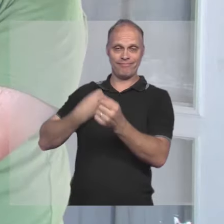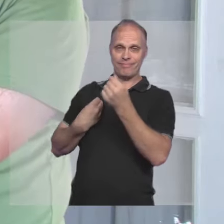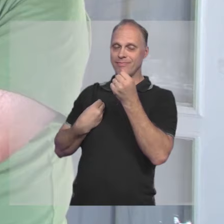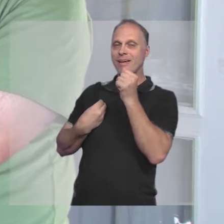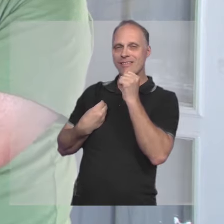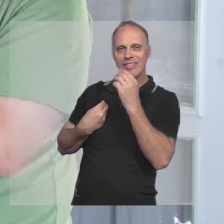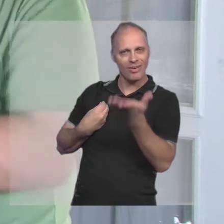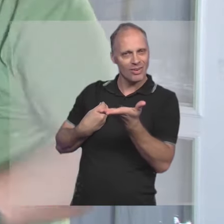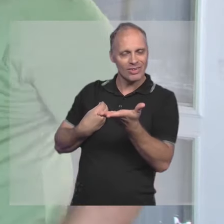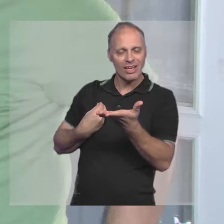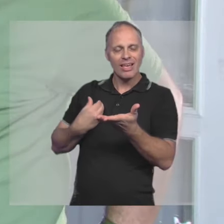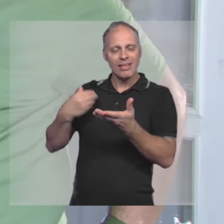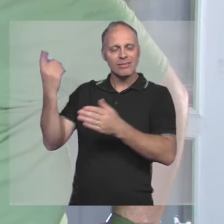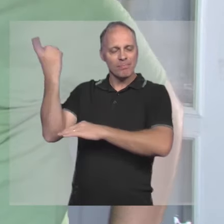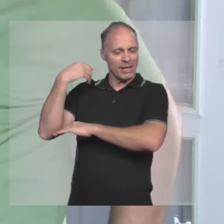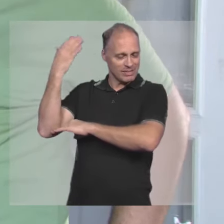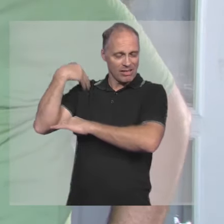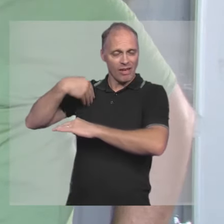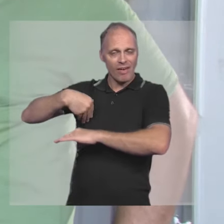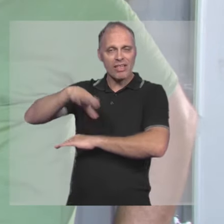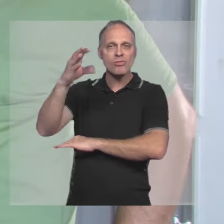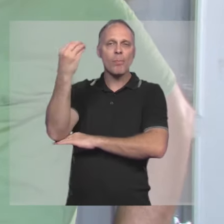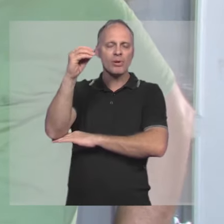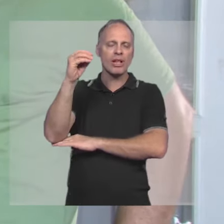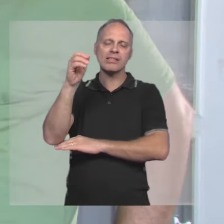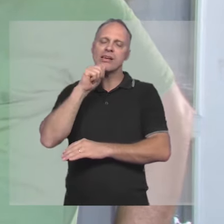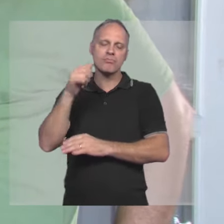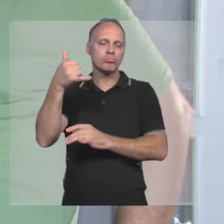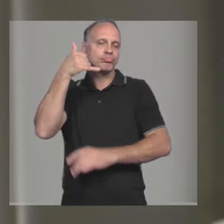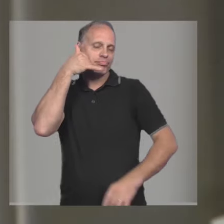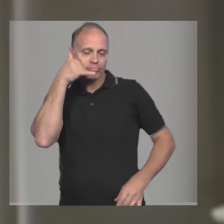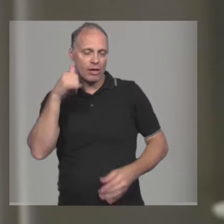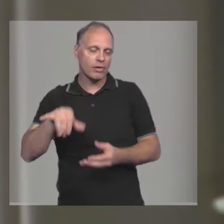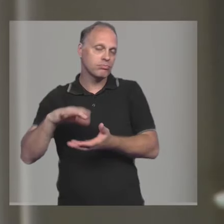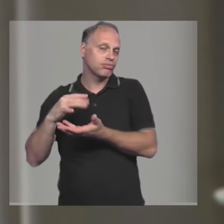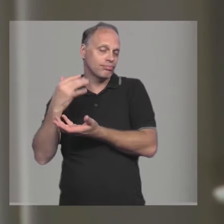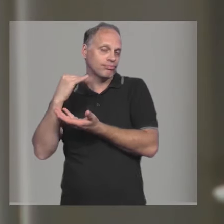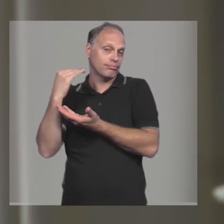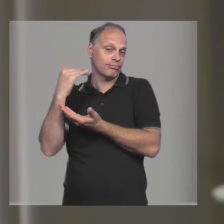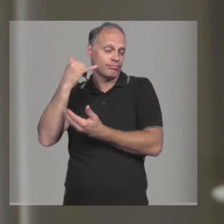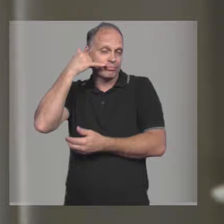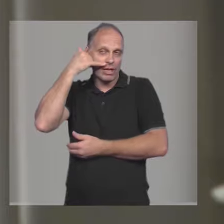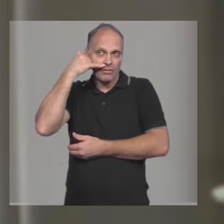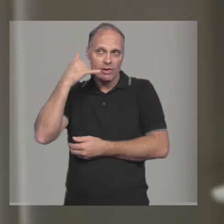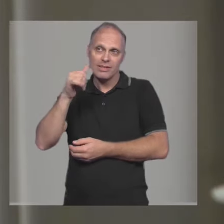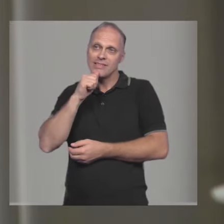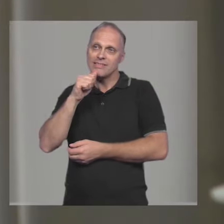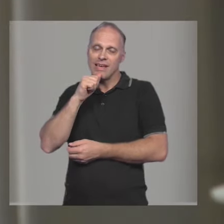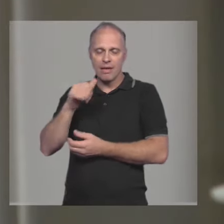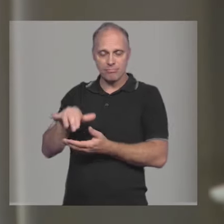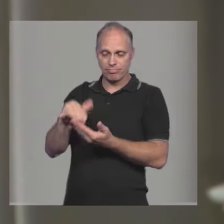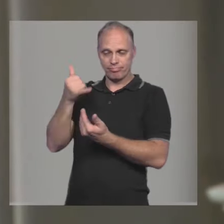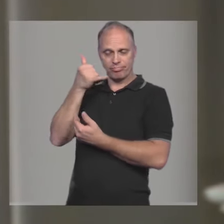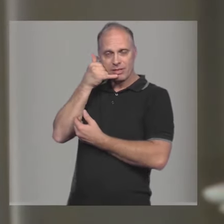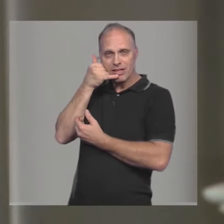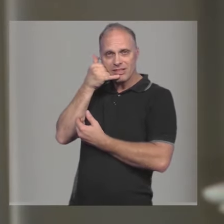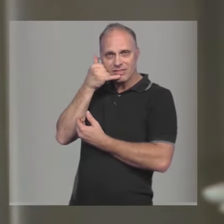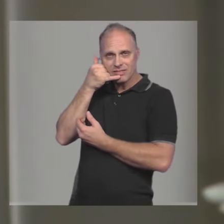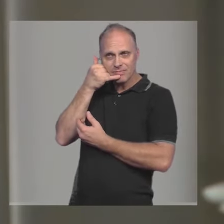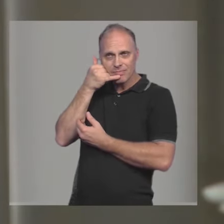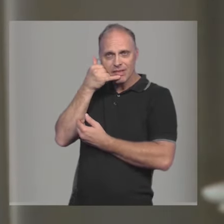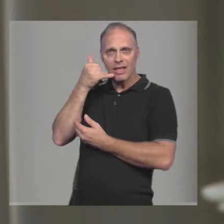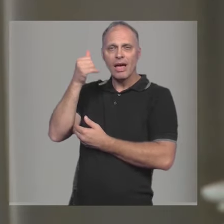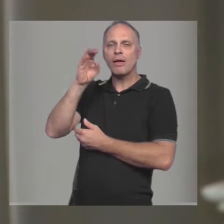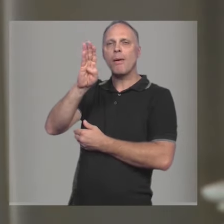eu tava indo a Porto Alegre um dia desses e no meio do caminho tocou o telefone, eu parei, importante, estacionei e atendi